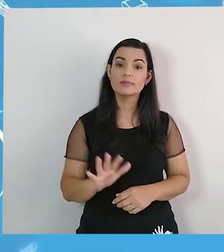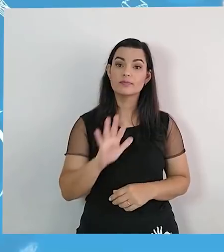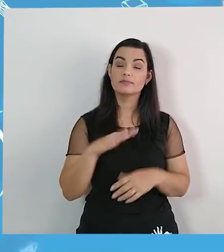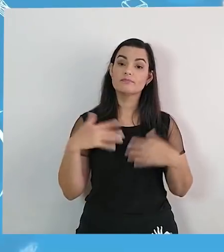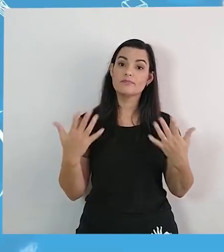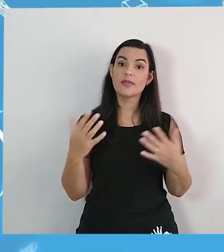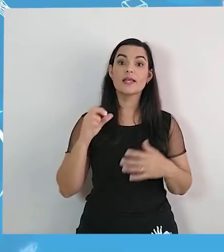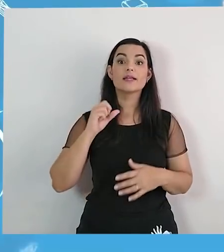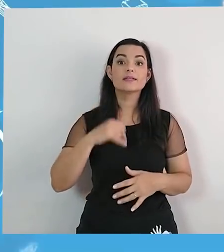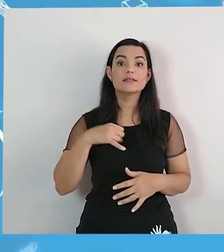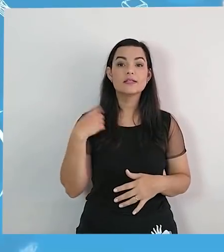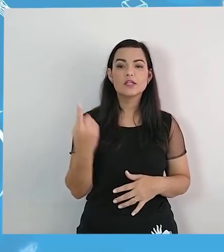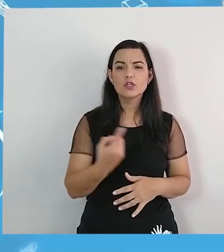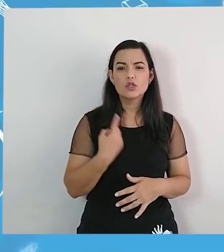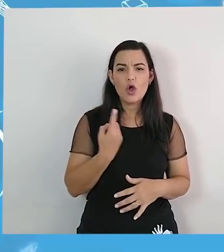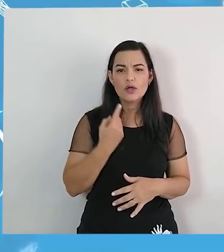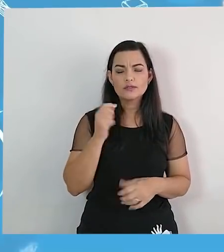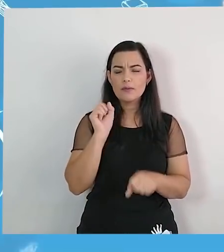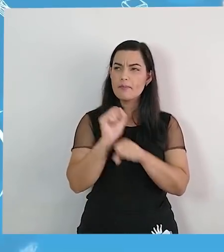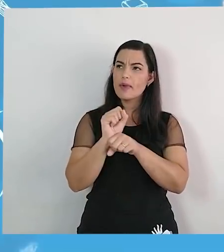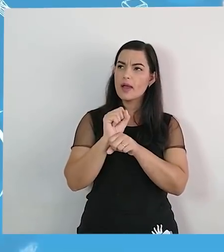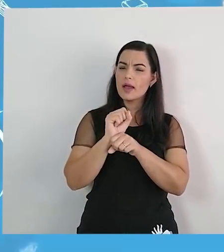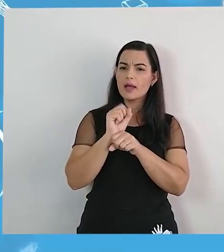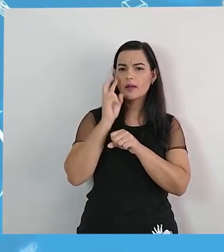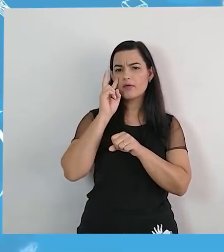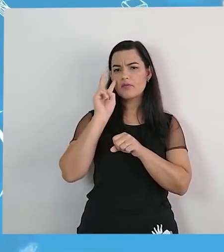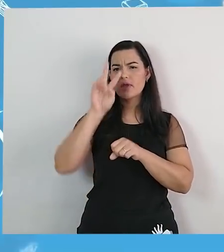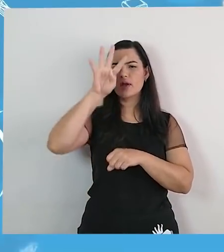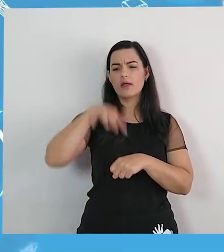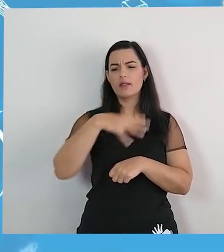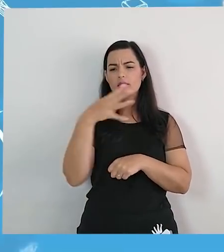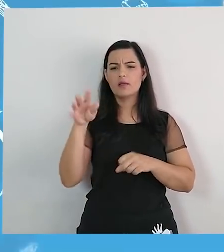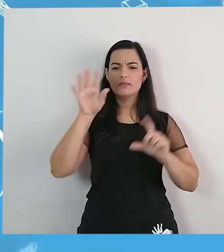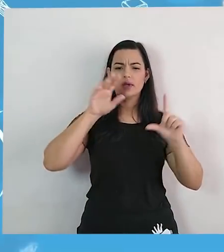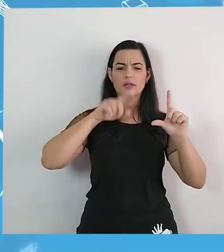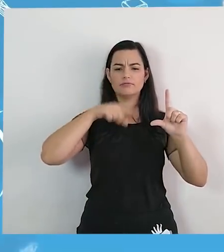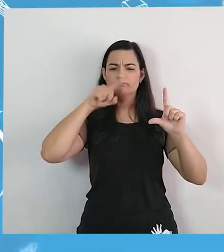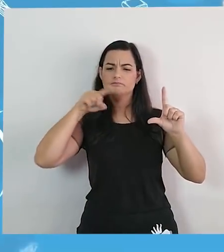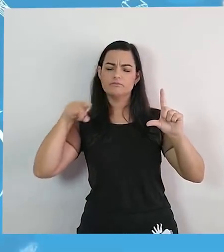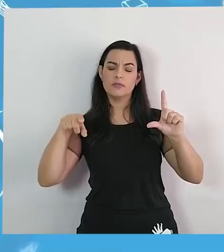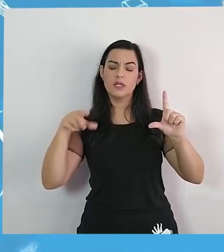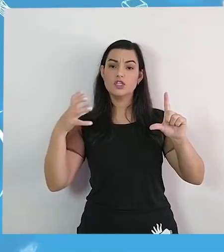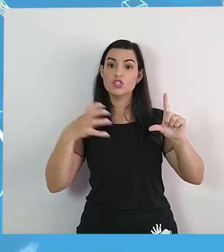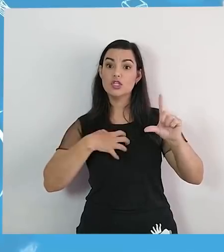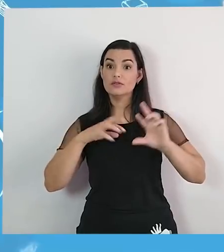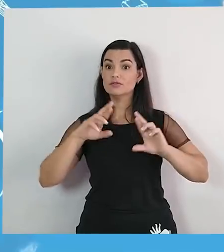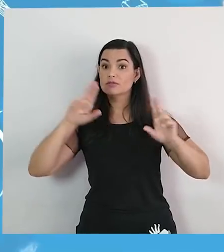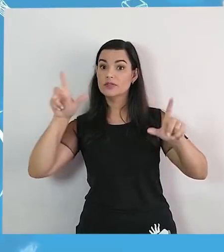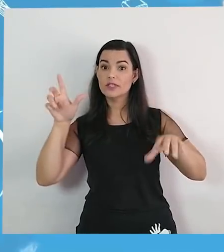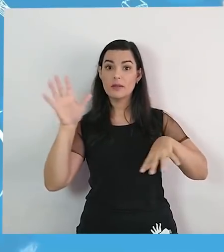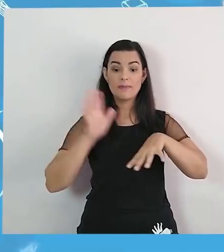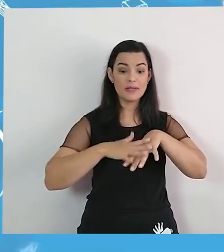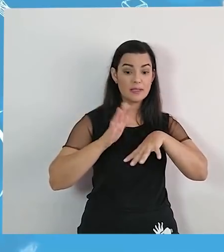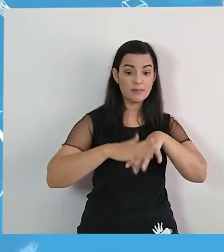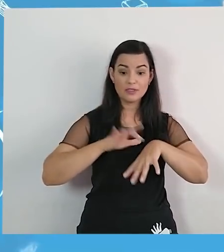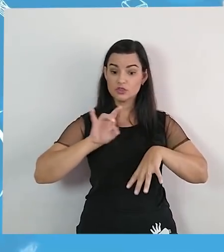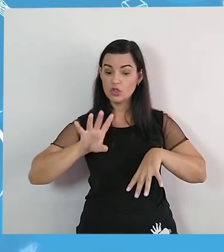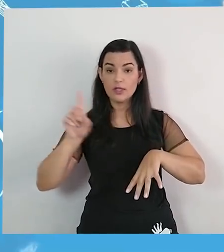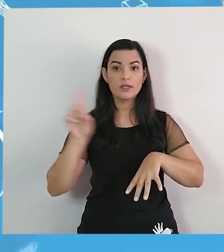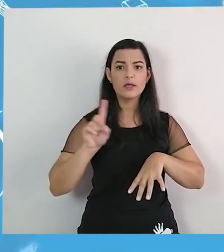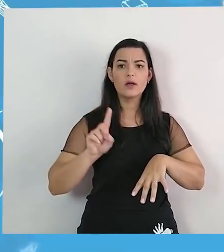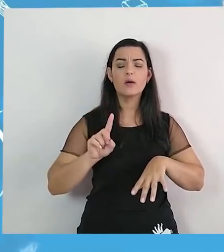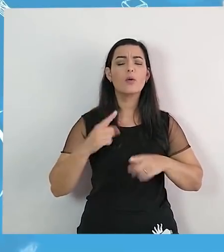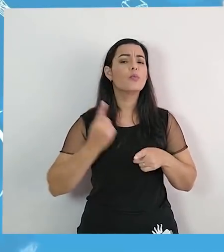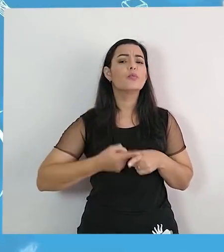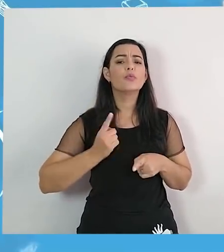interpretarmos essa tabela sobre outros aspectos que não apenas o matemático? Por que será que nós temos, por exemplo,